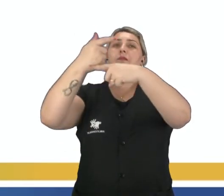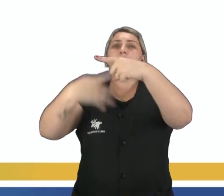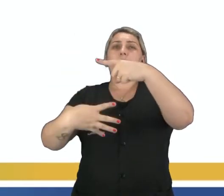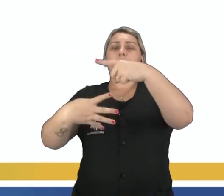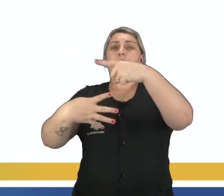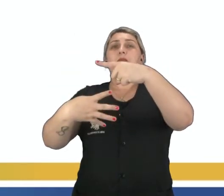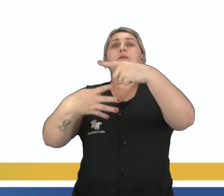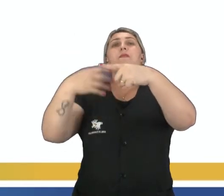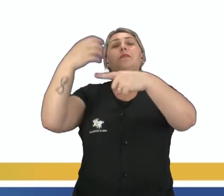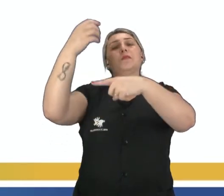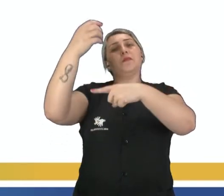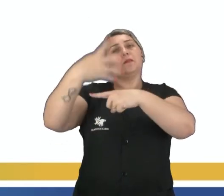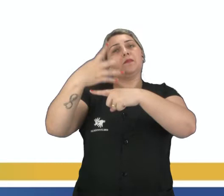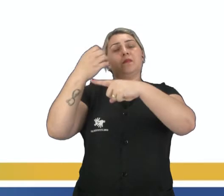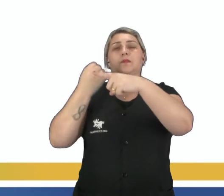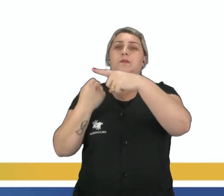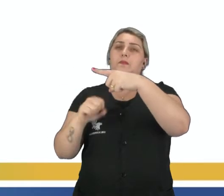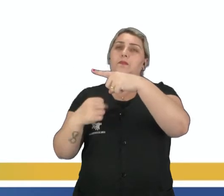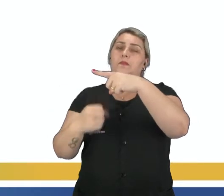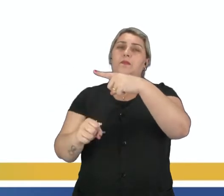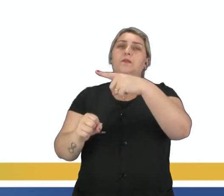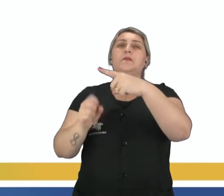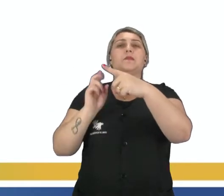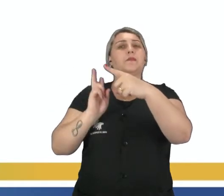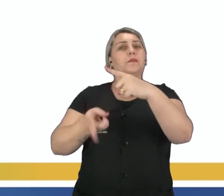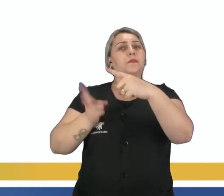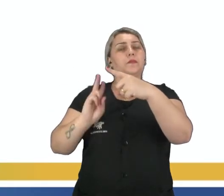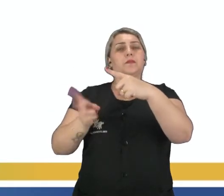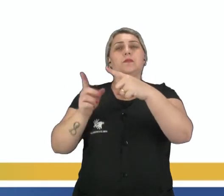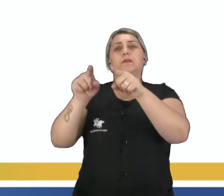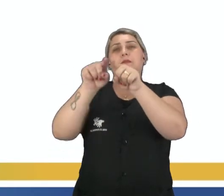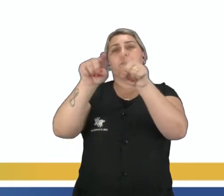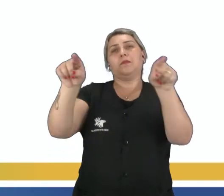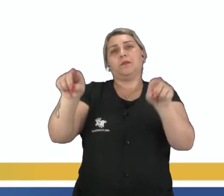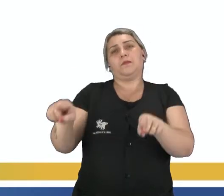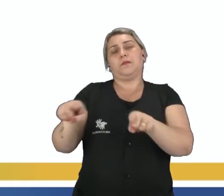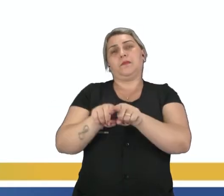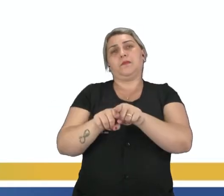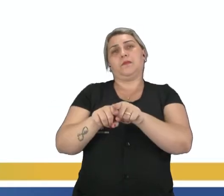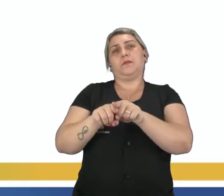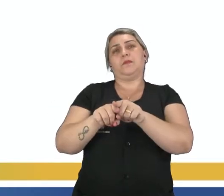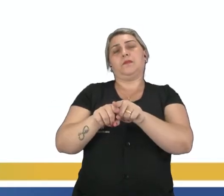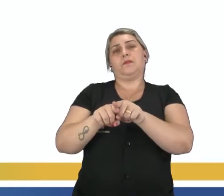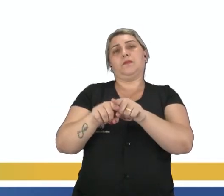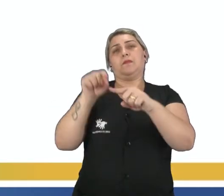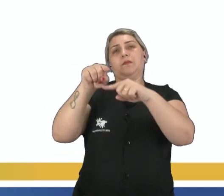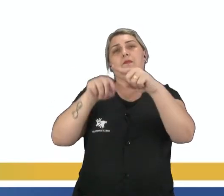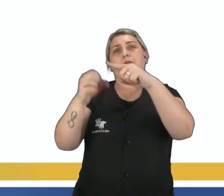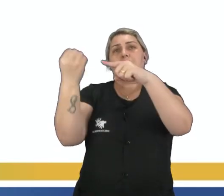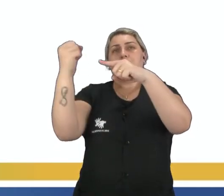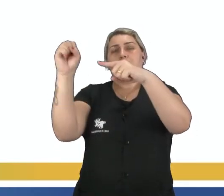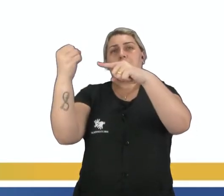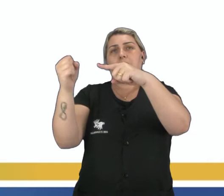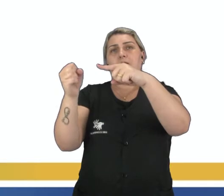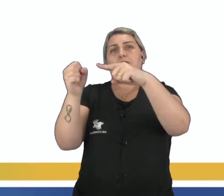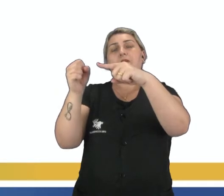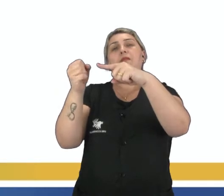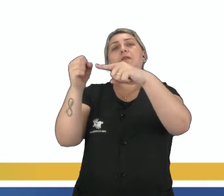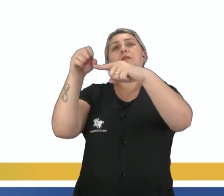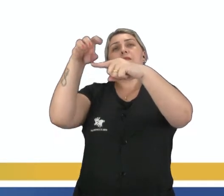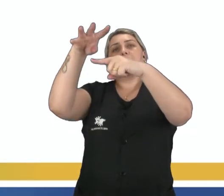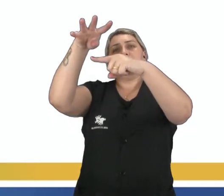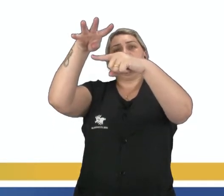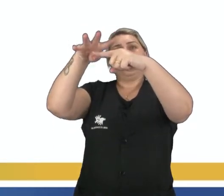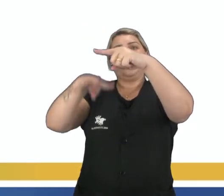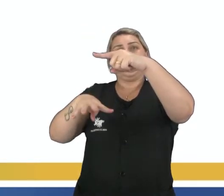4. 4/8, peguei o mesmo retângulo, dividi em 8 partes iguais. Então, a